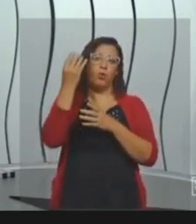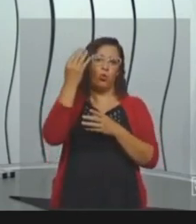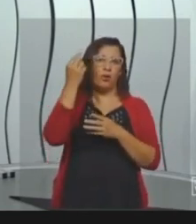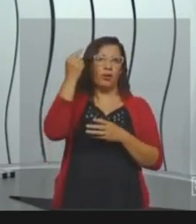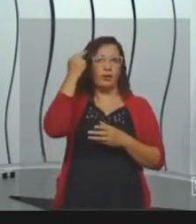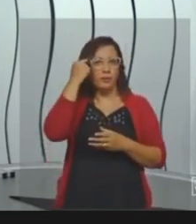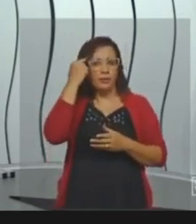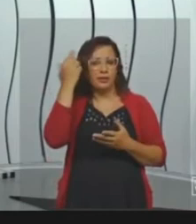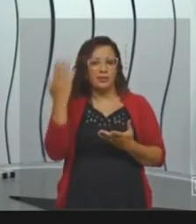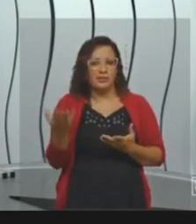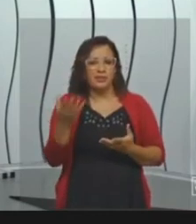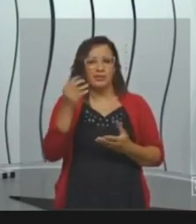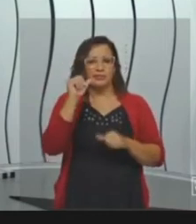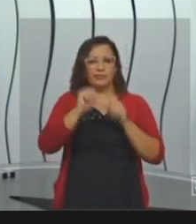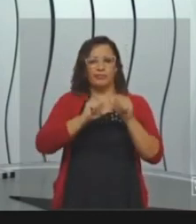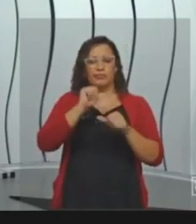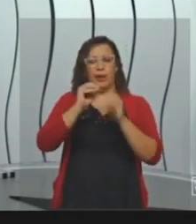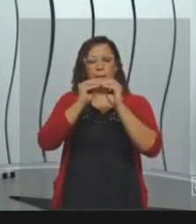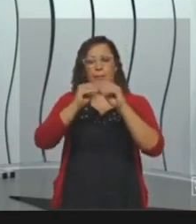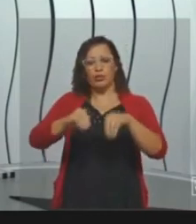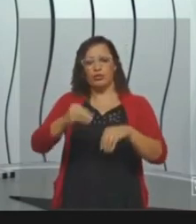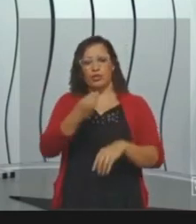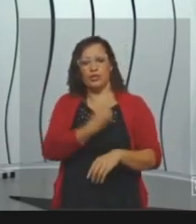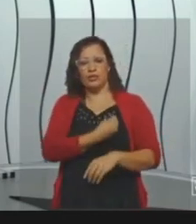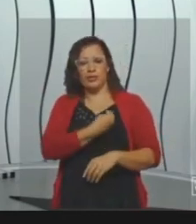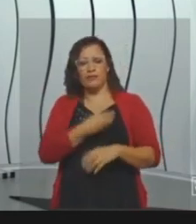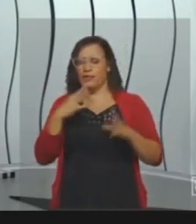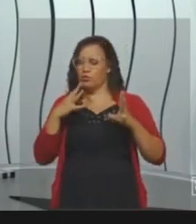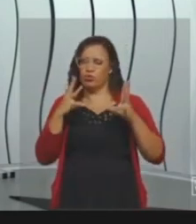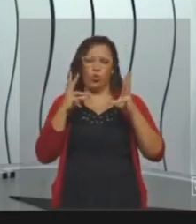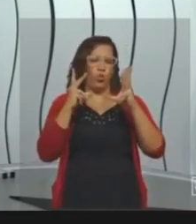pense que está alterando a vida de todos os seres vivos da Terra.